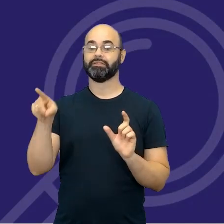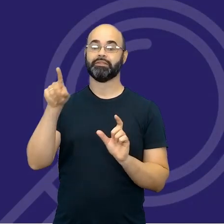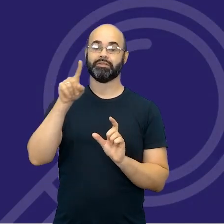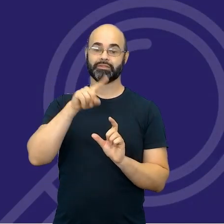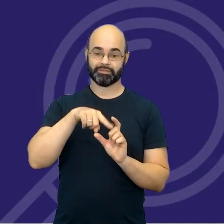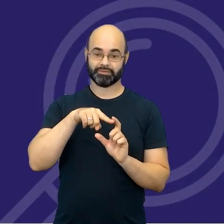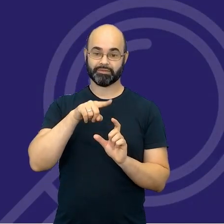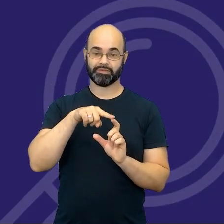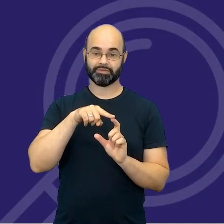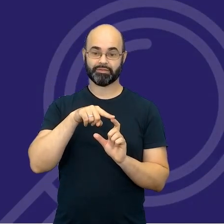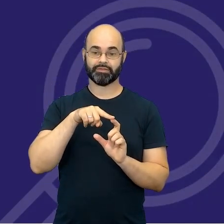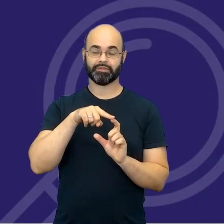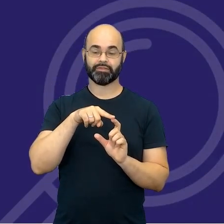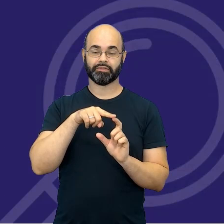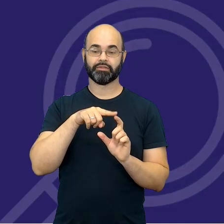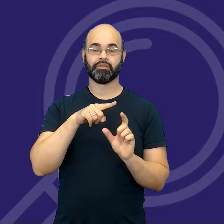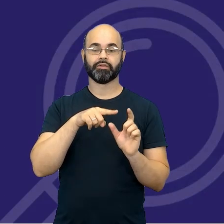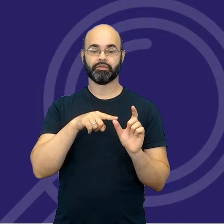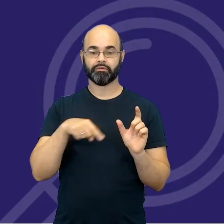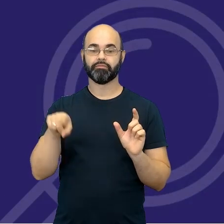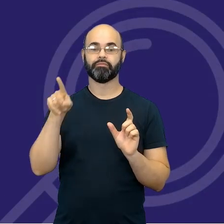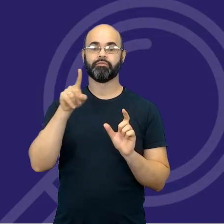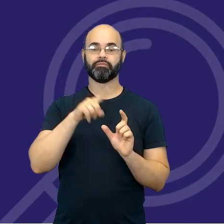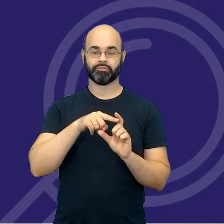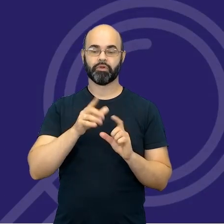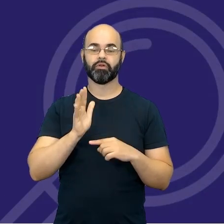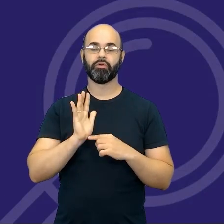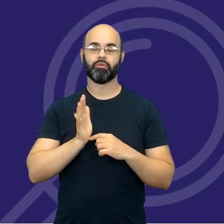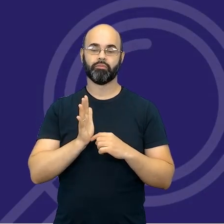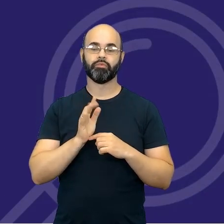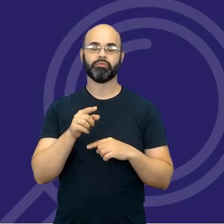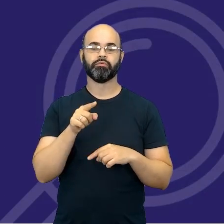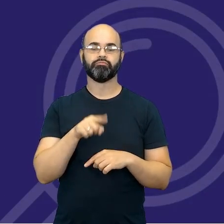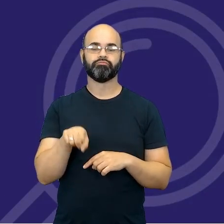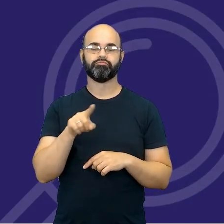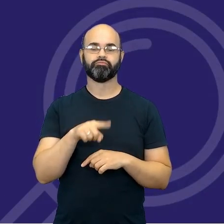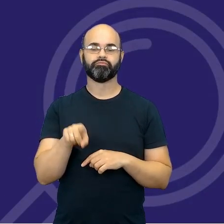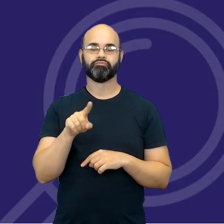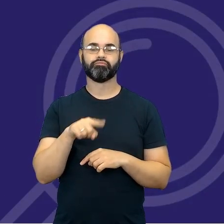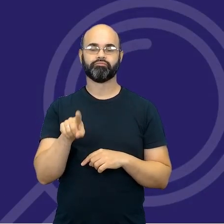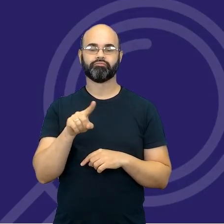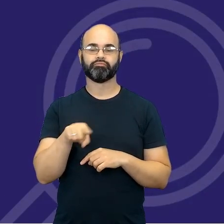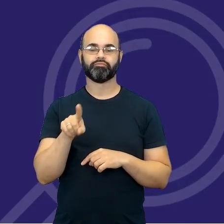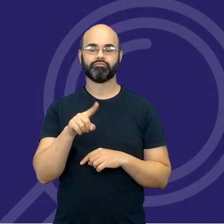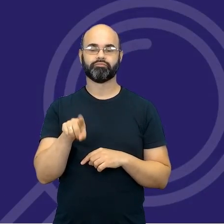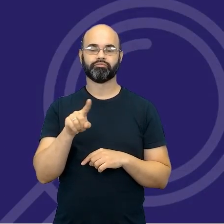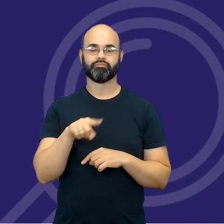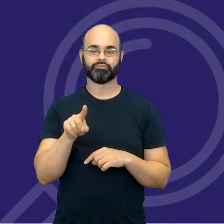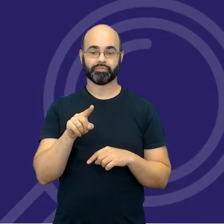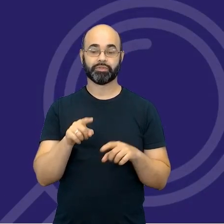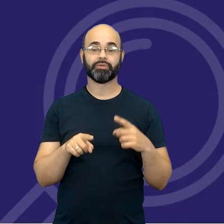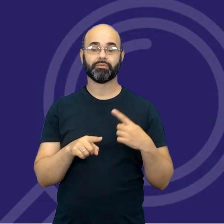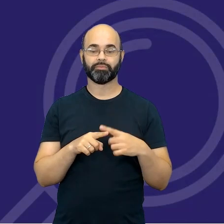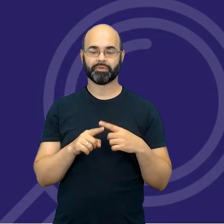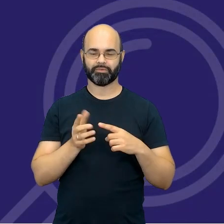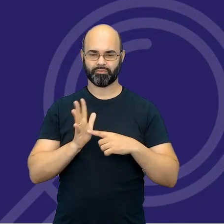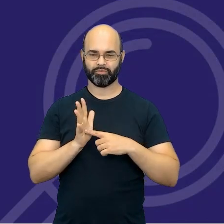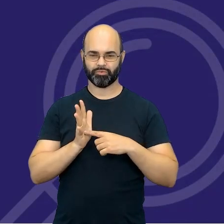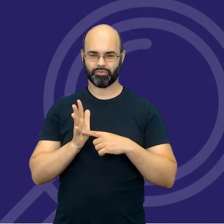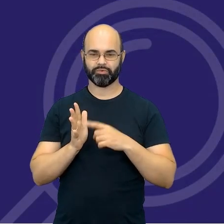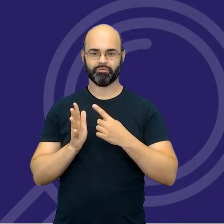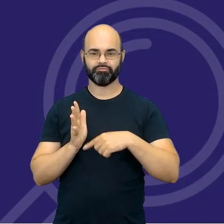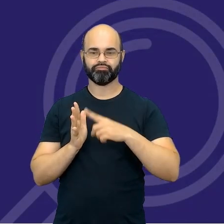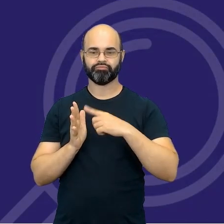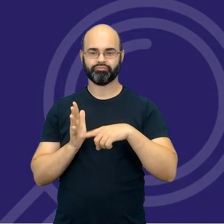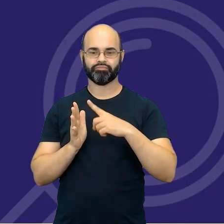parte desencapada, ela vai girando o motorzinho. Se você, por que isso? Né? Porque tem que variar o fluxo magnético dentro